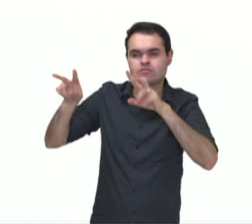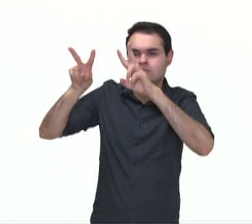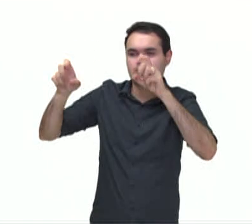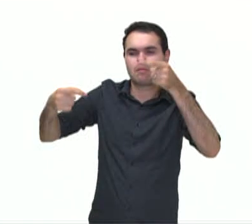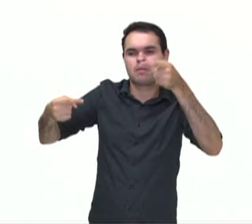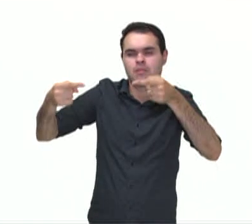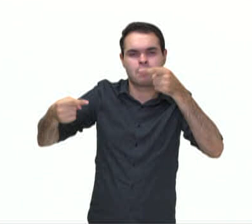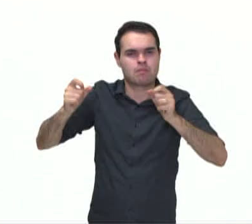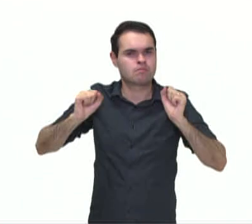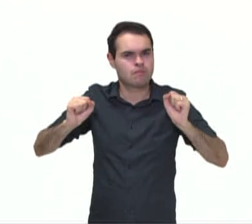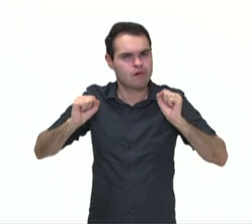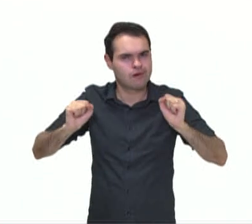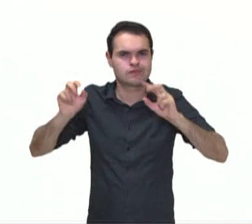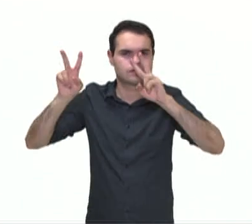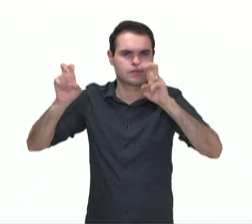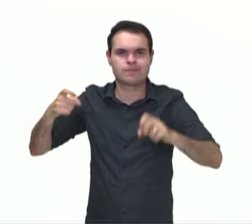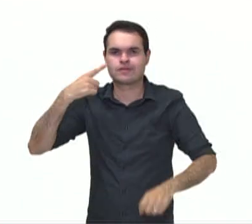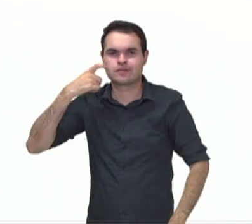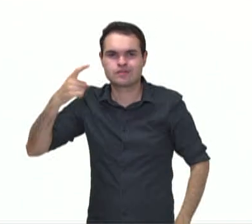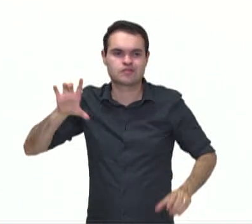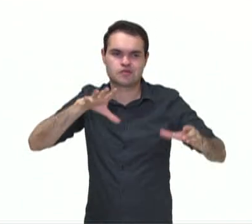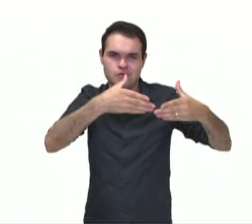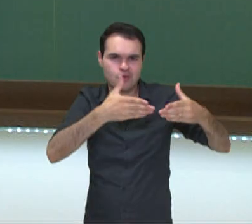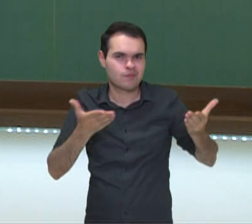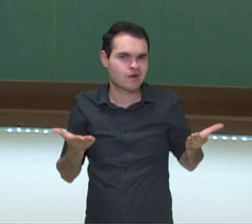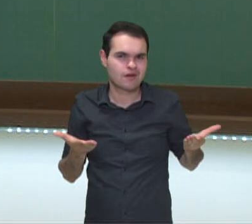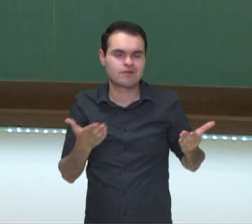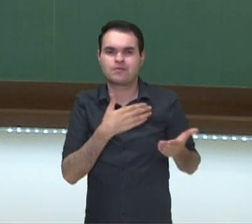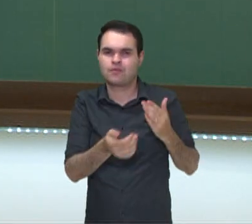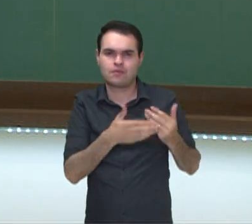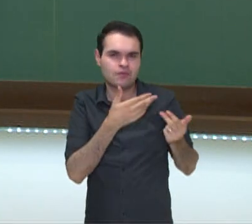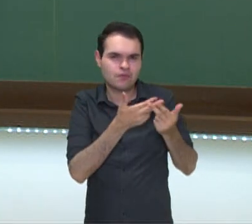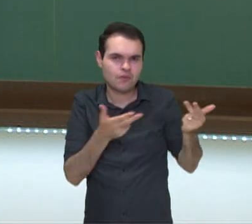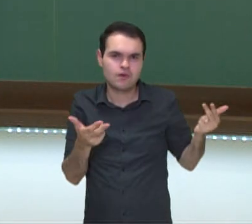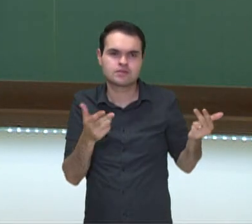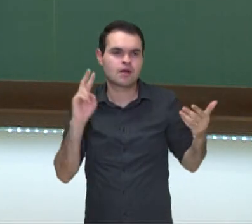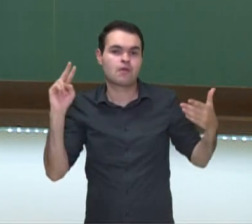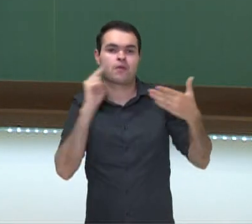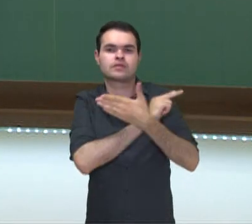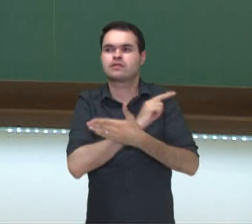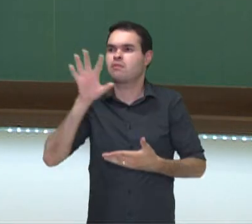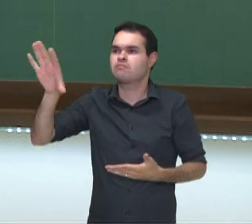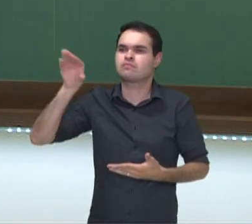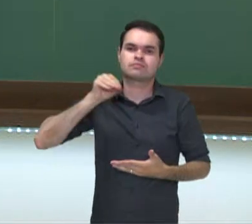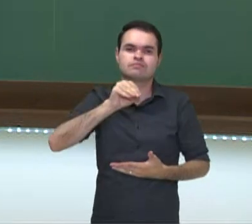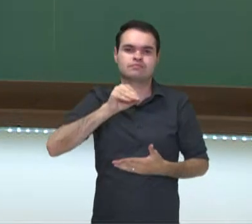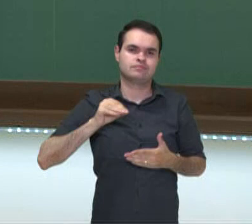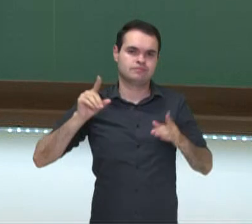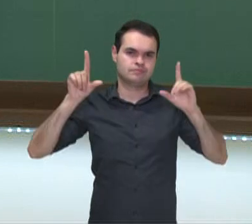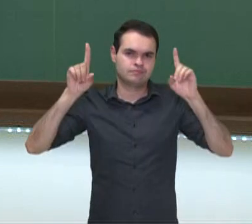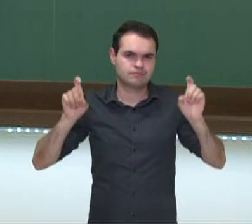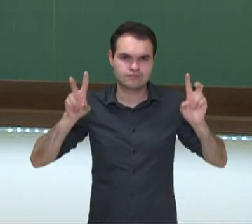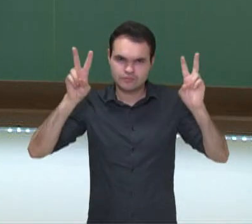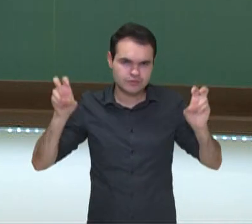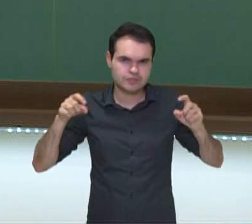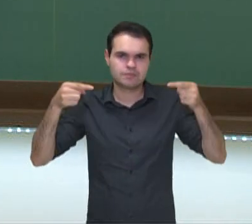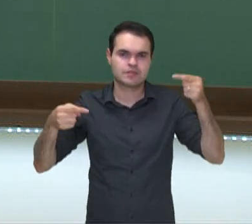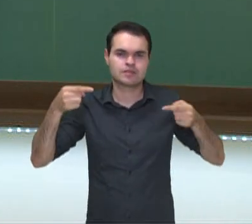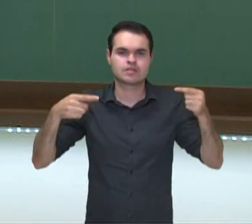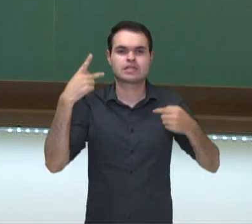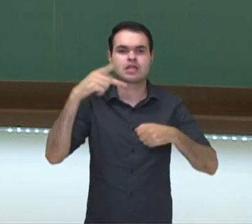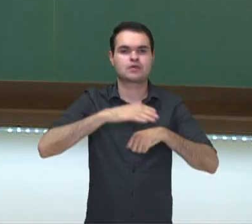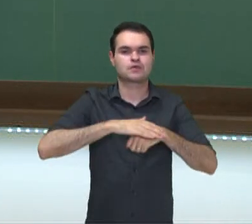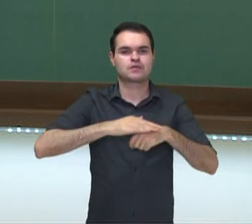debate. Pode ser aí um tema de interesse da turma, algum acontecimento interessante aí da sua cidade. Você